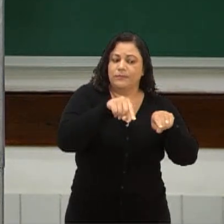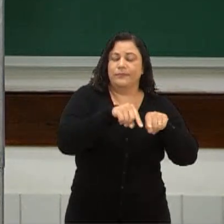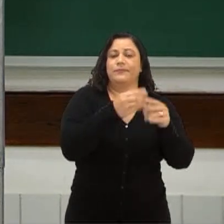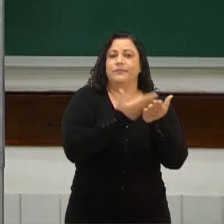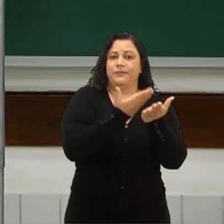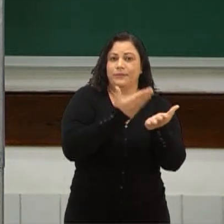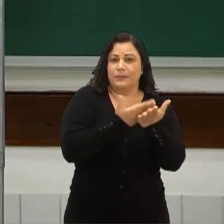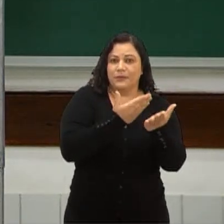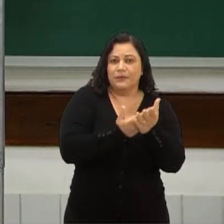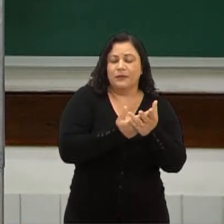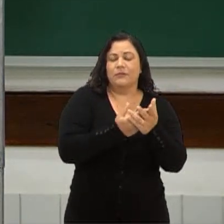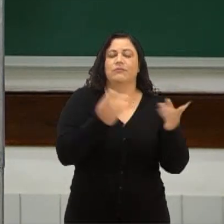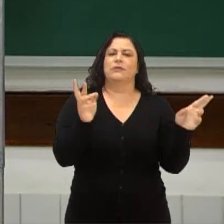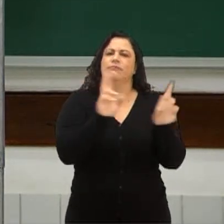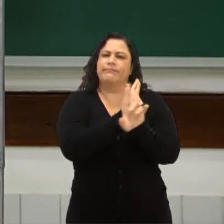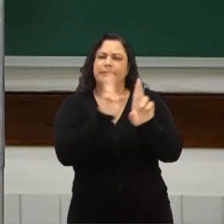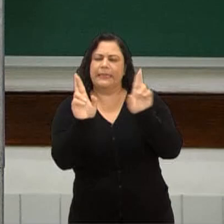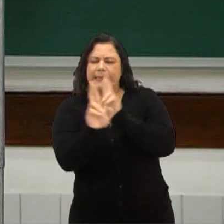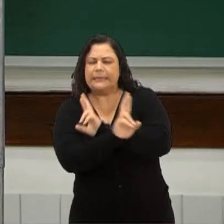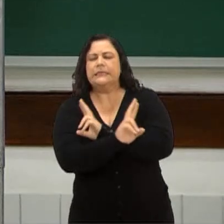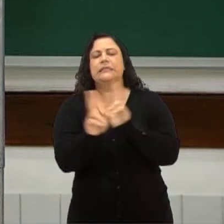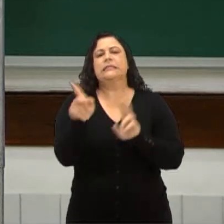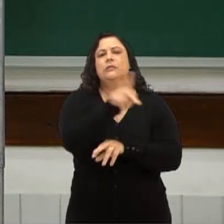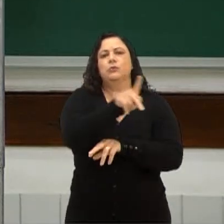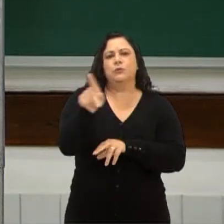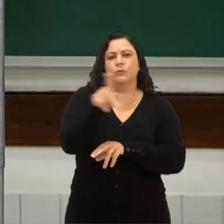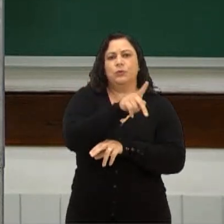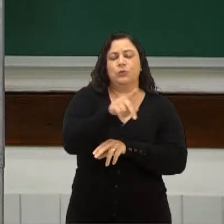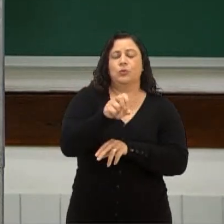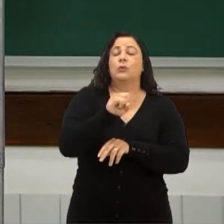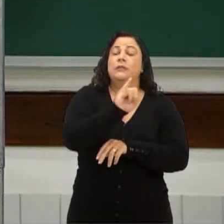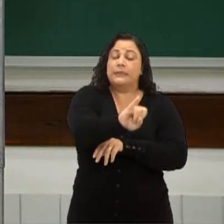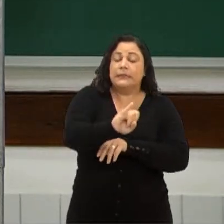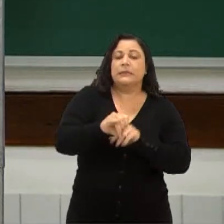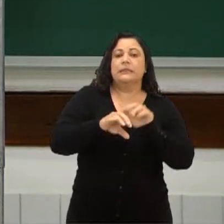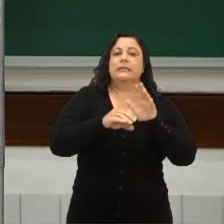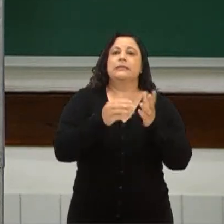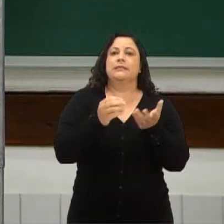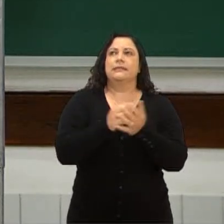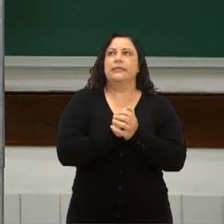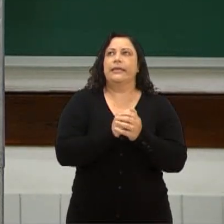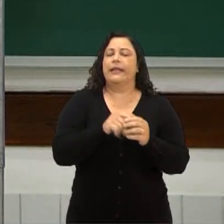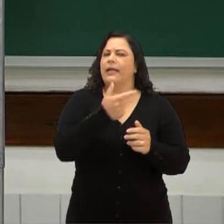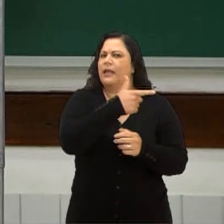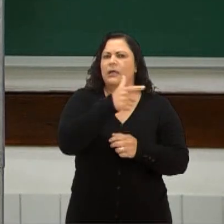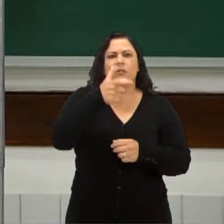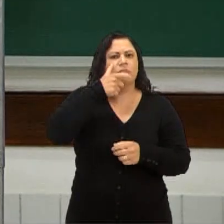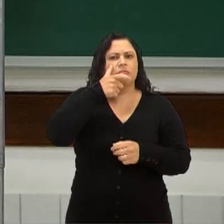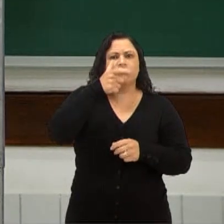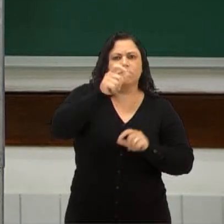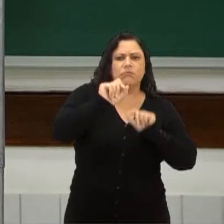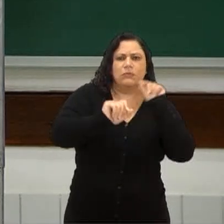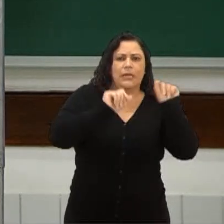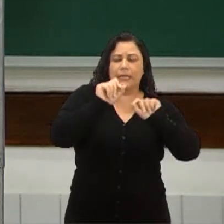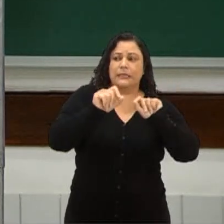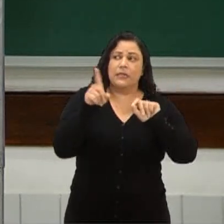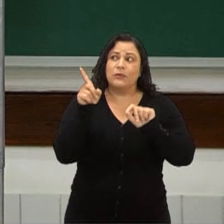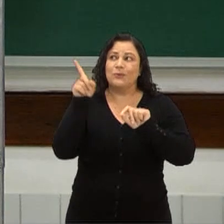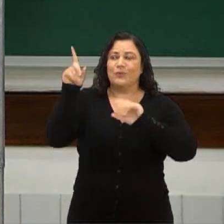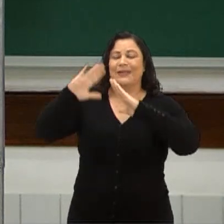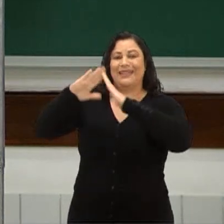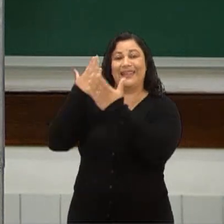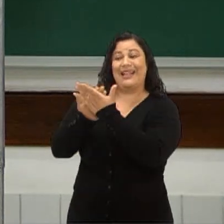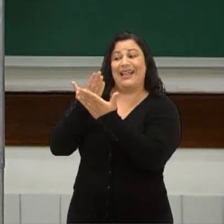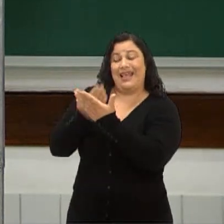Google Classroom, vá até a escola lá, eles vão oferecer um material para você. Faça aqueles exercícios, responda e devolva